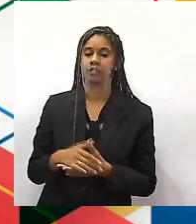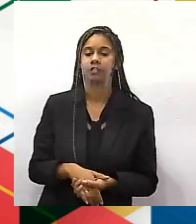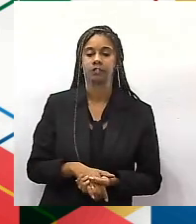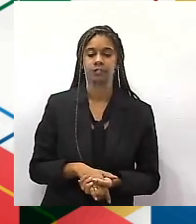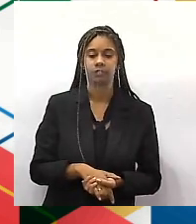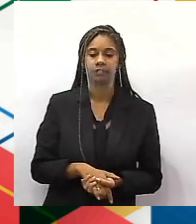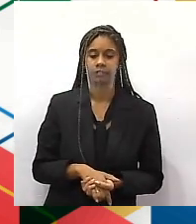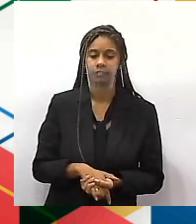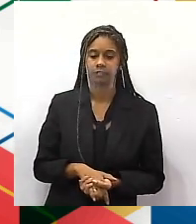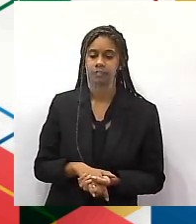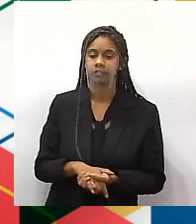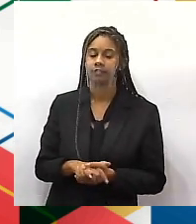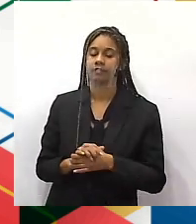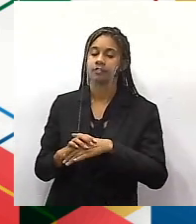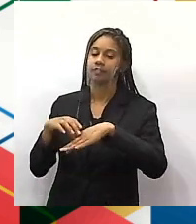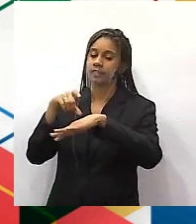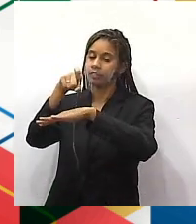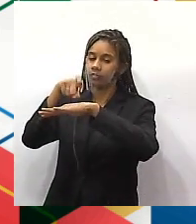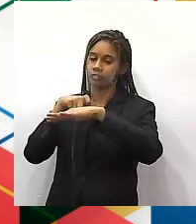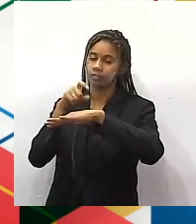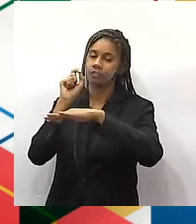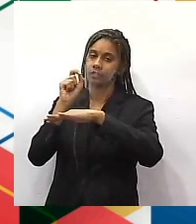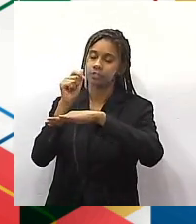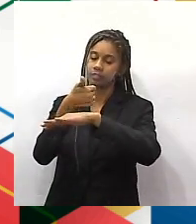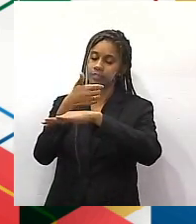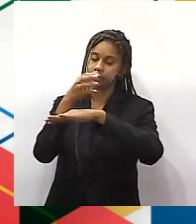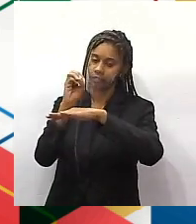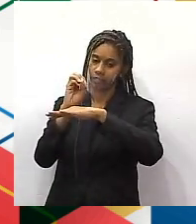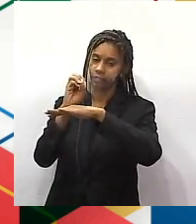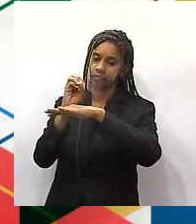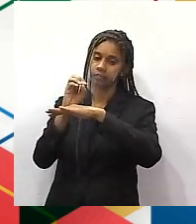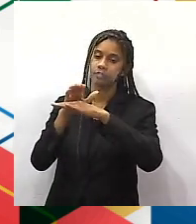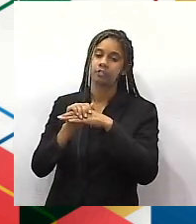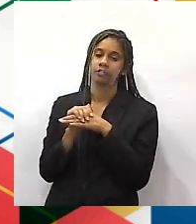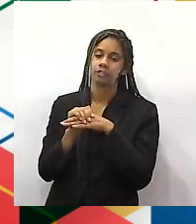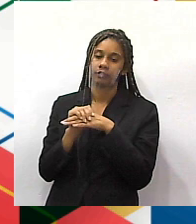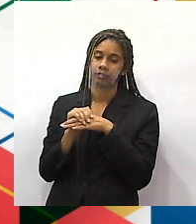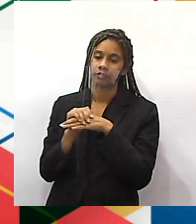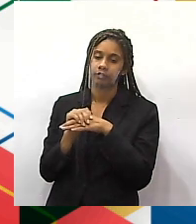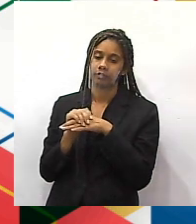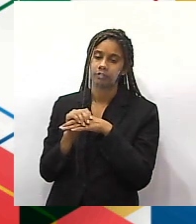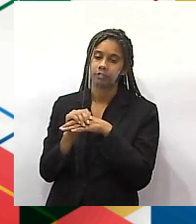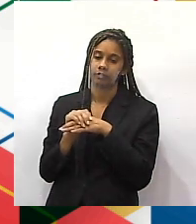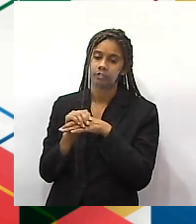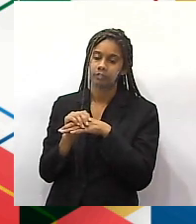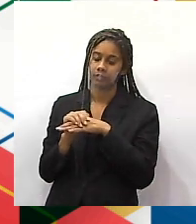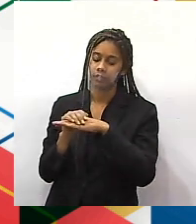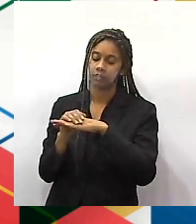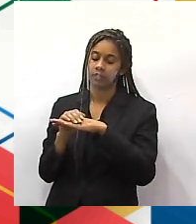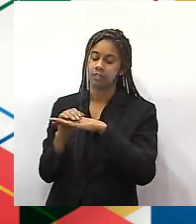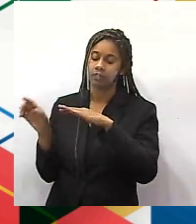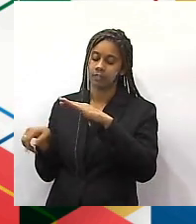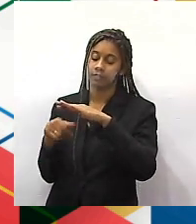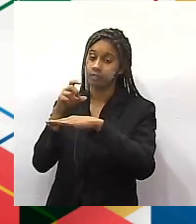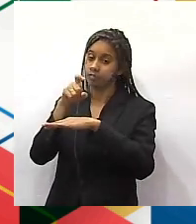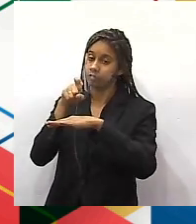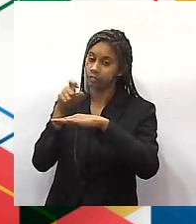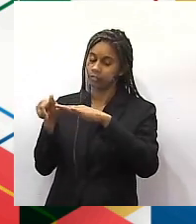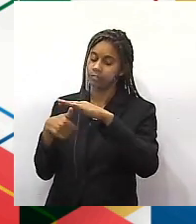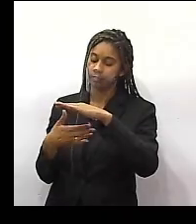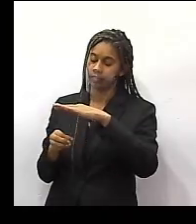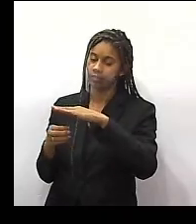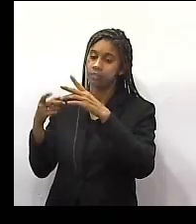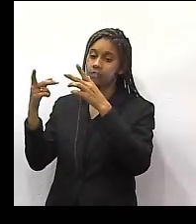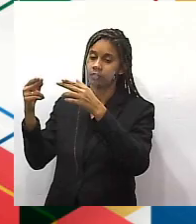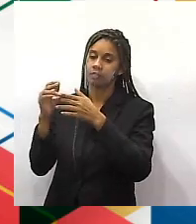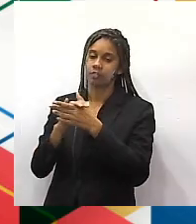pequenininho. O pequenininho aqui, x. Quem é o correspondente do x? 10. Então, x está para 10. Assim